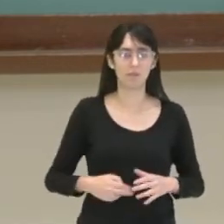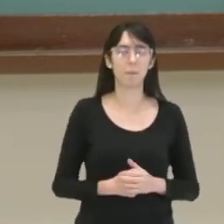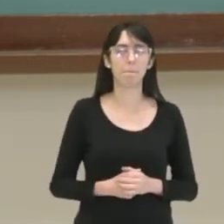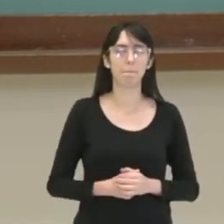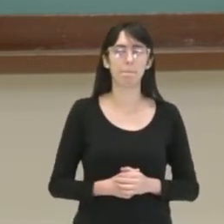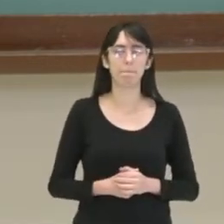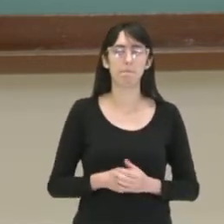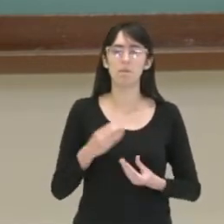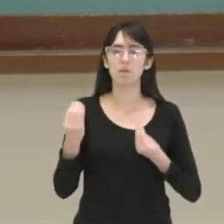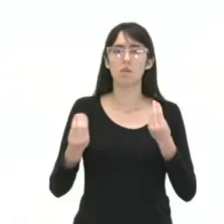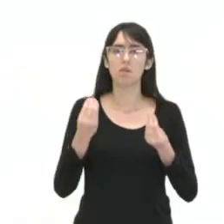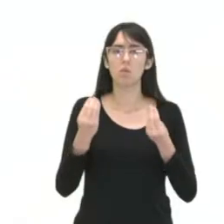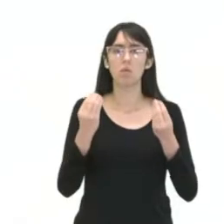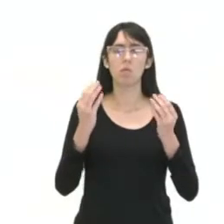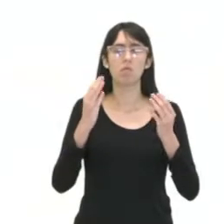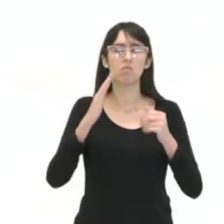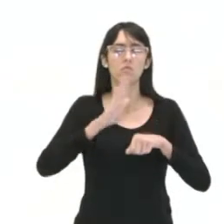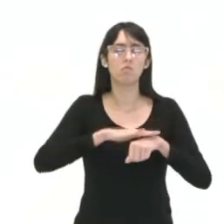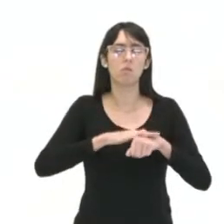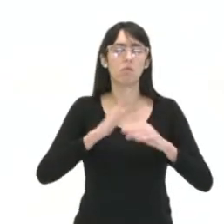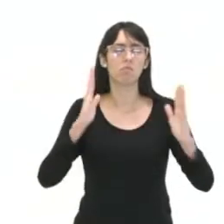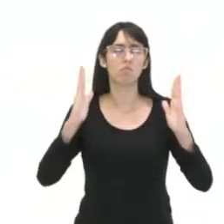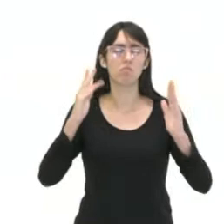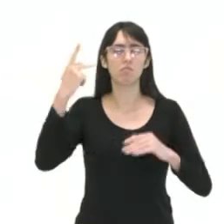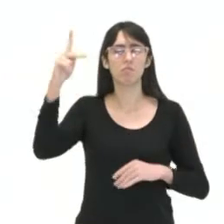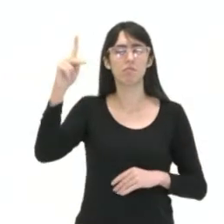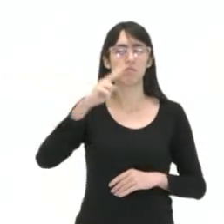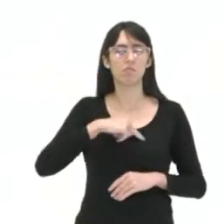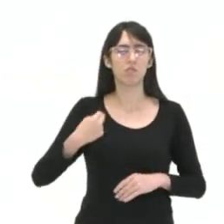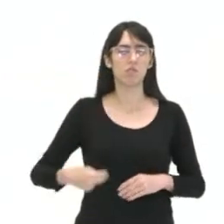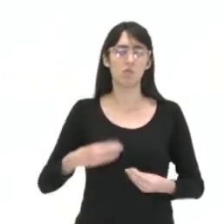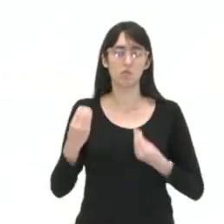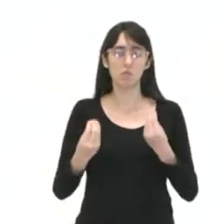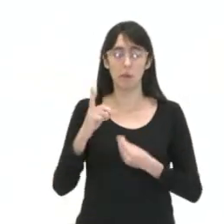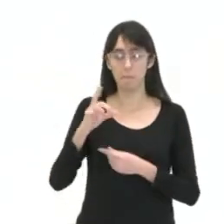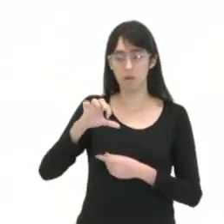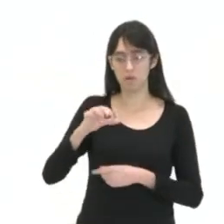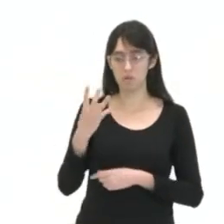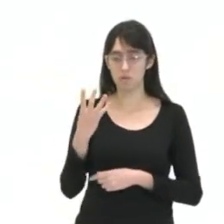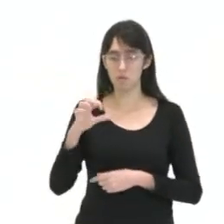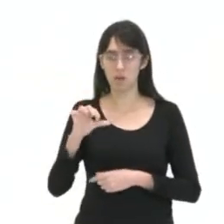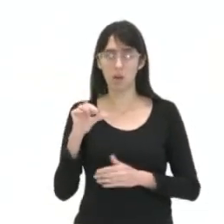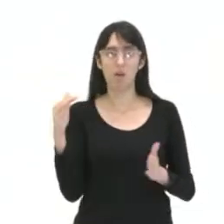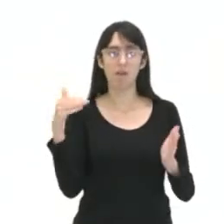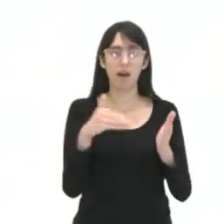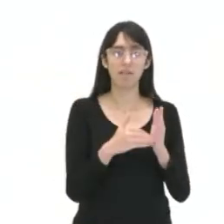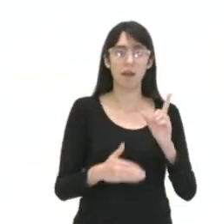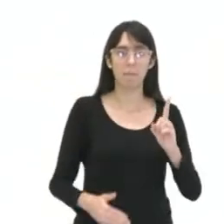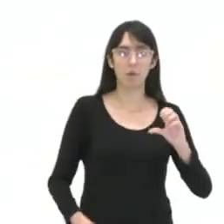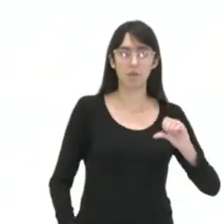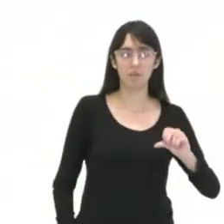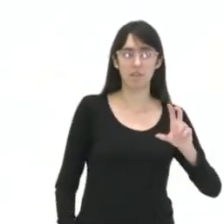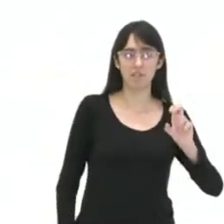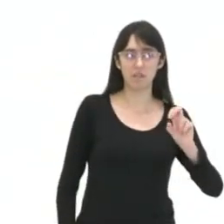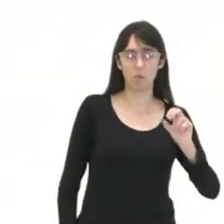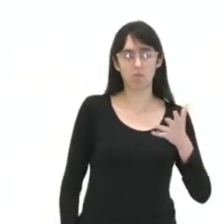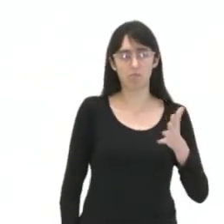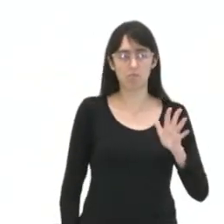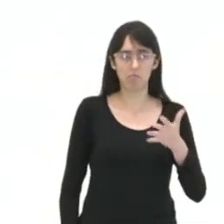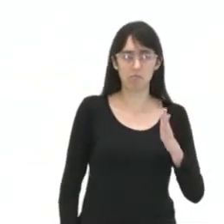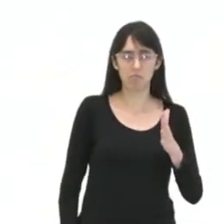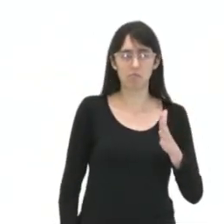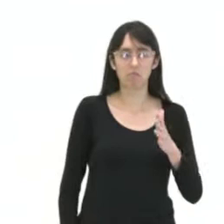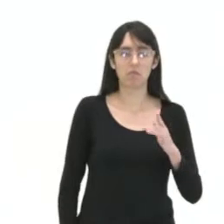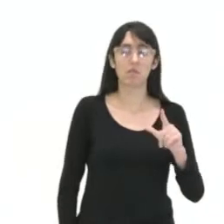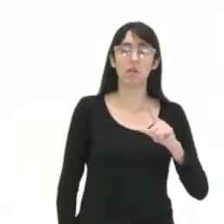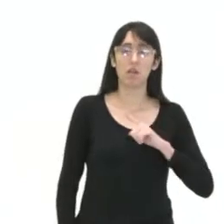regime político chinês. De 1949 até 1950, a China passa exatamente pelo mesmo